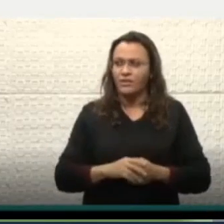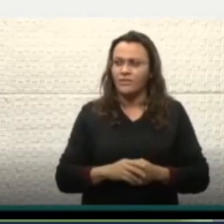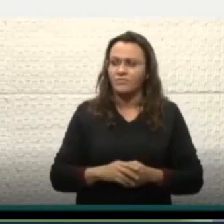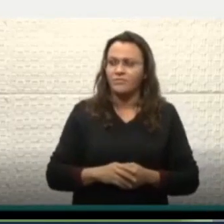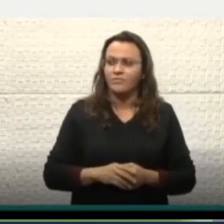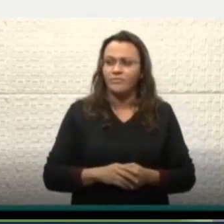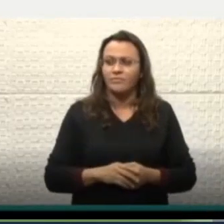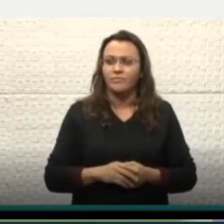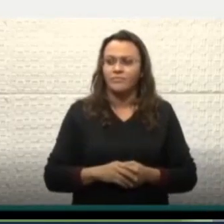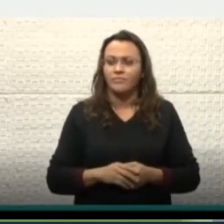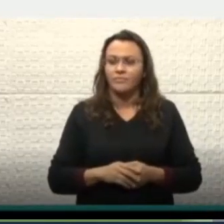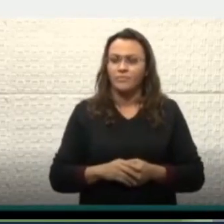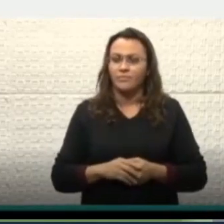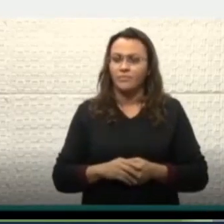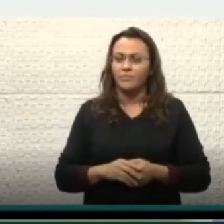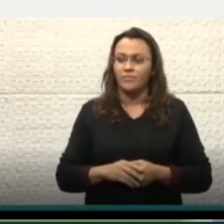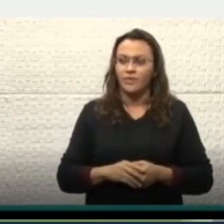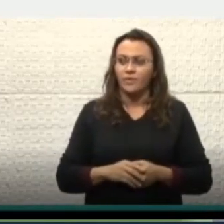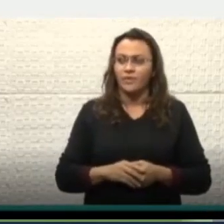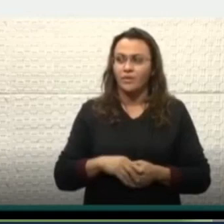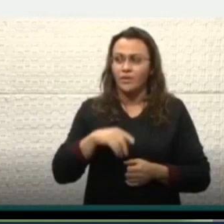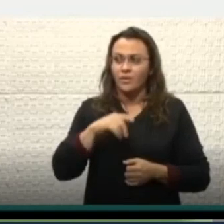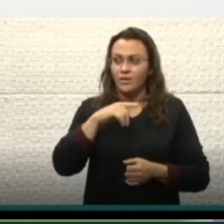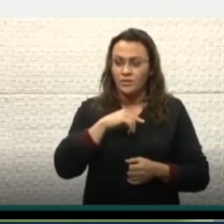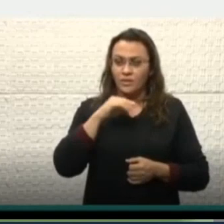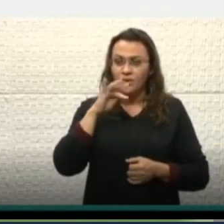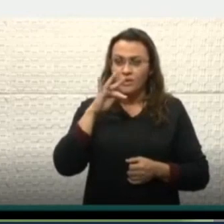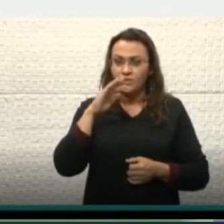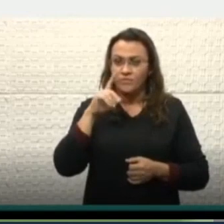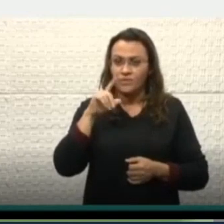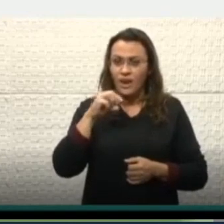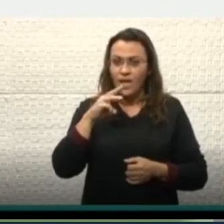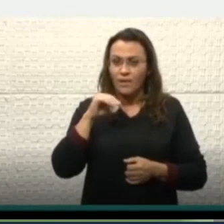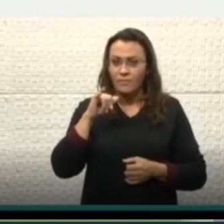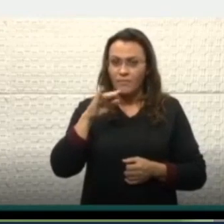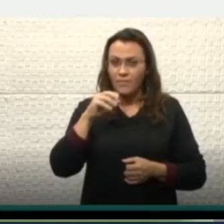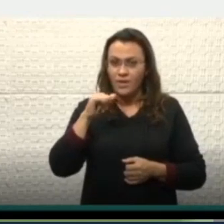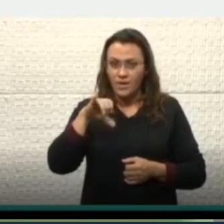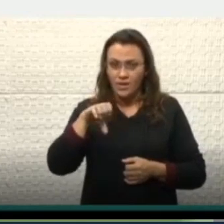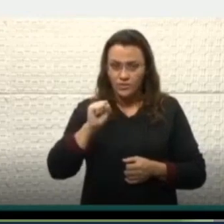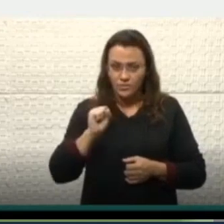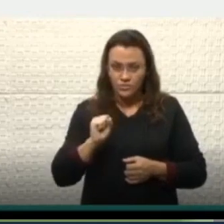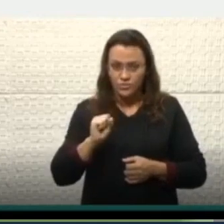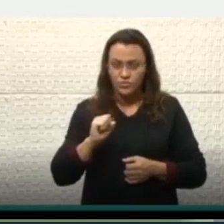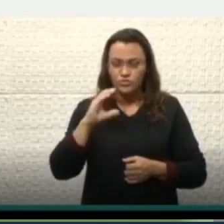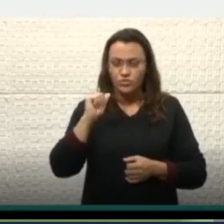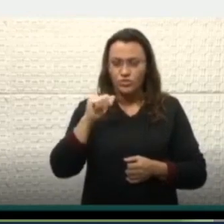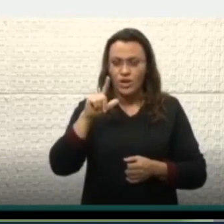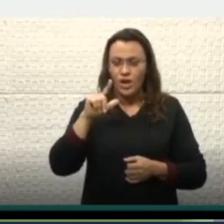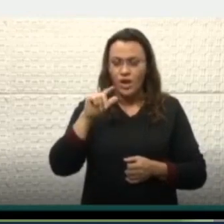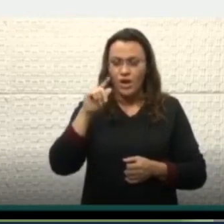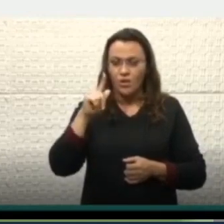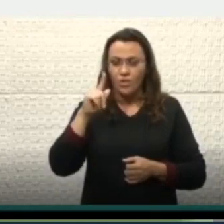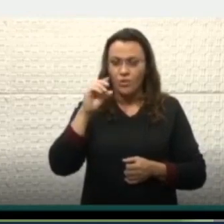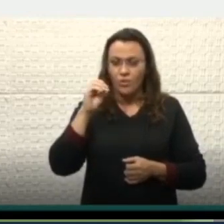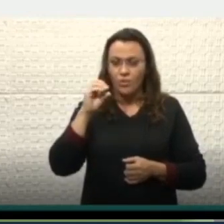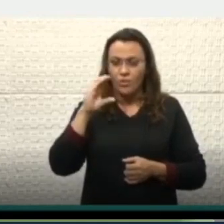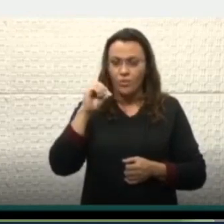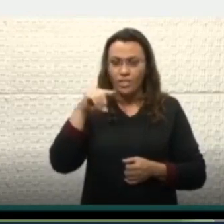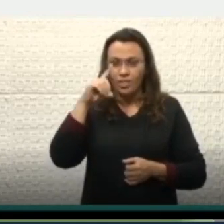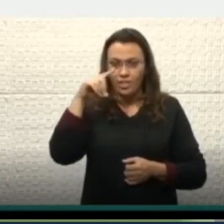areia, com filamentos, provavelmente, de algodão, que se entrelaçaram aqui